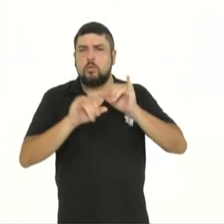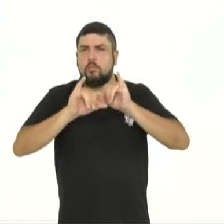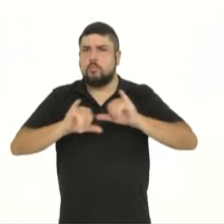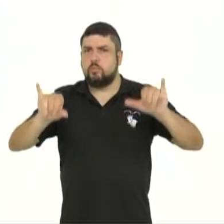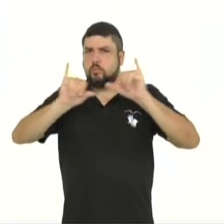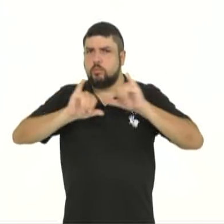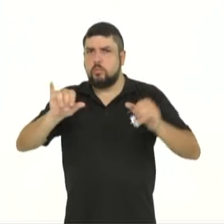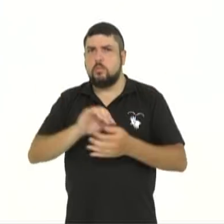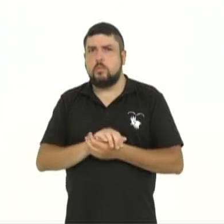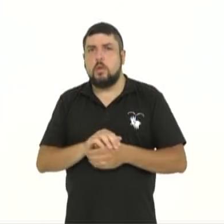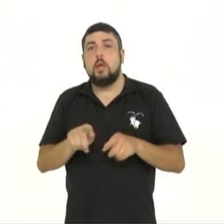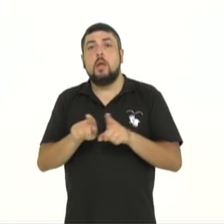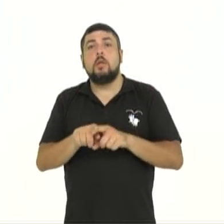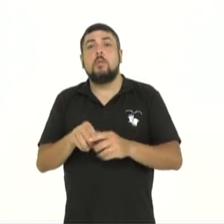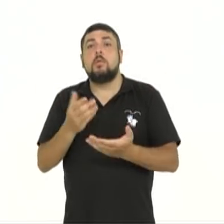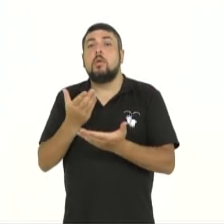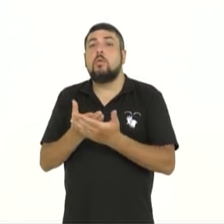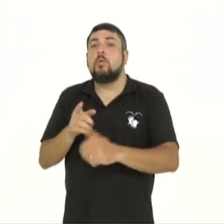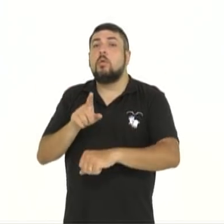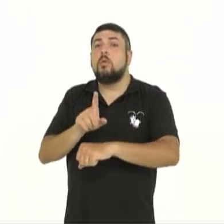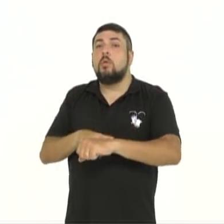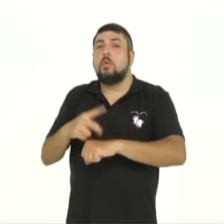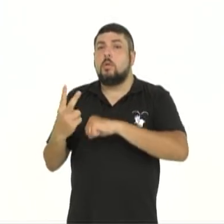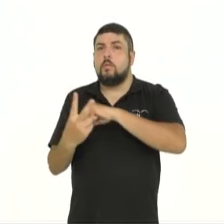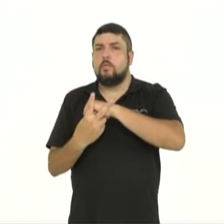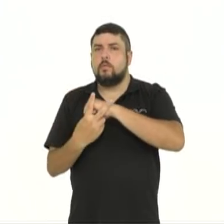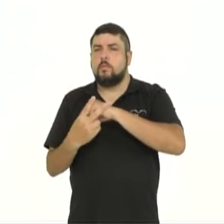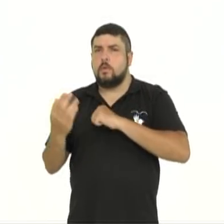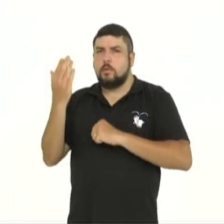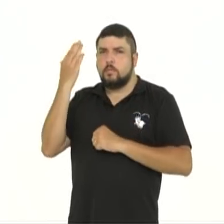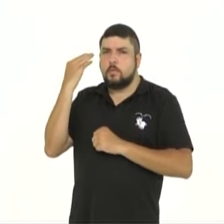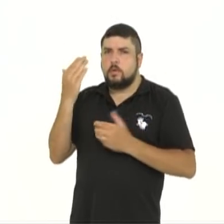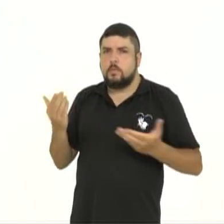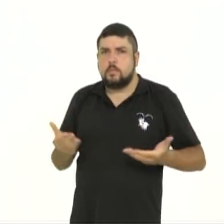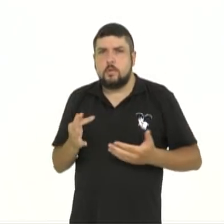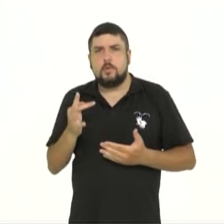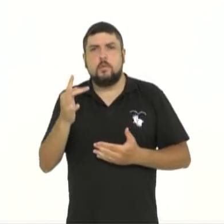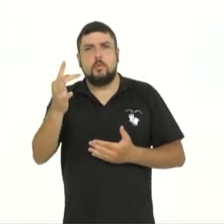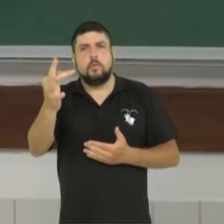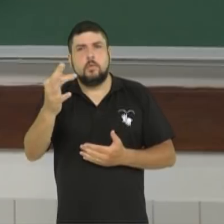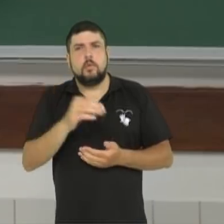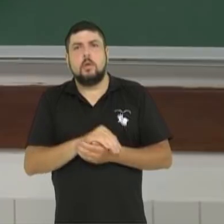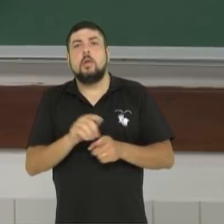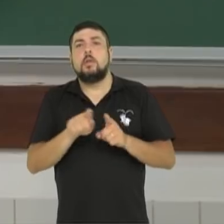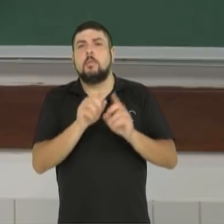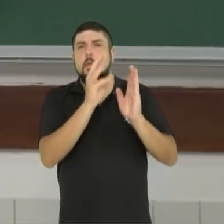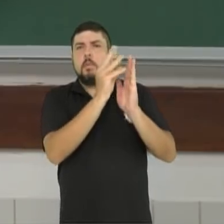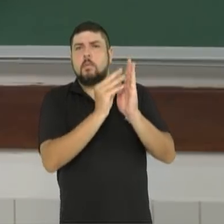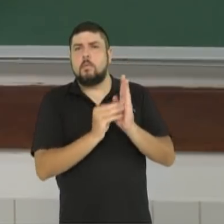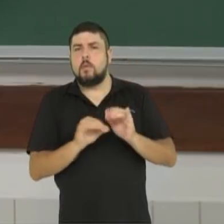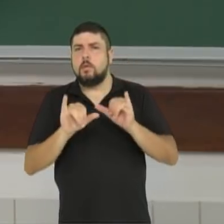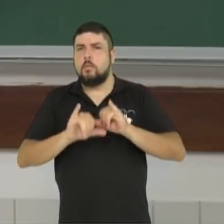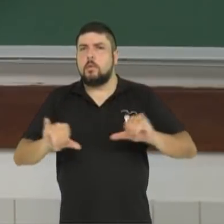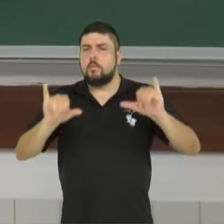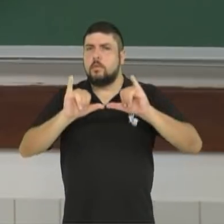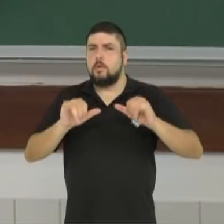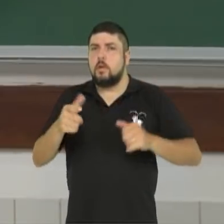tempo verbal, presente, passado, futuro e classificamos as partes que compõem a notícia. Agradeço mais uma